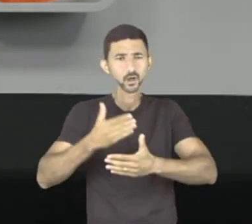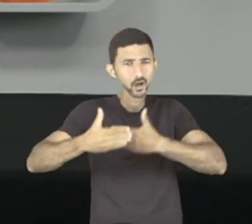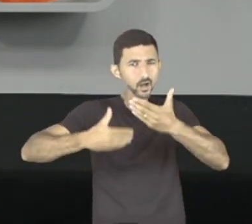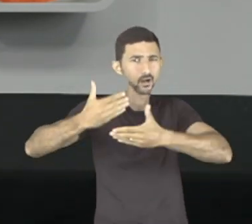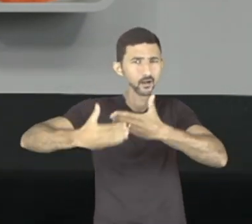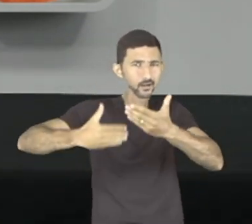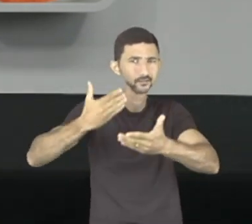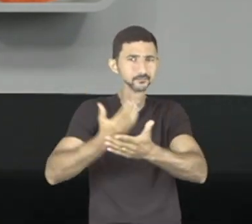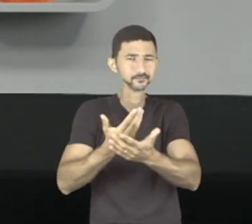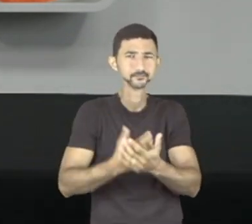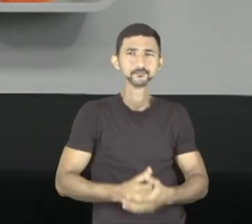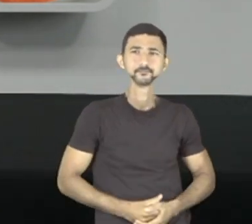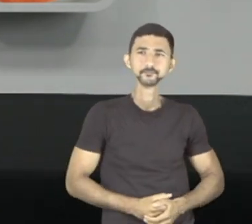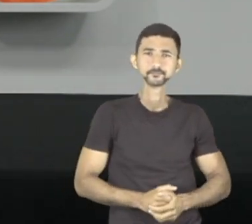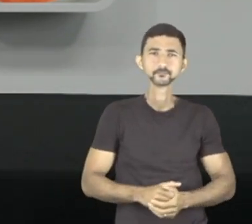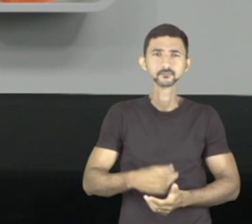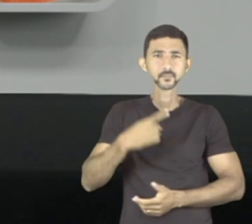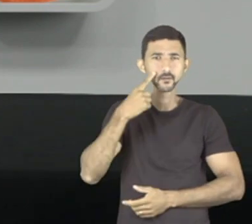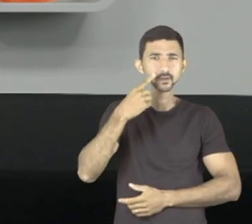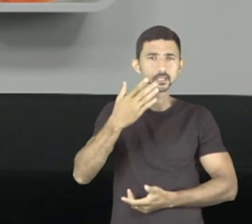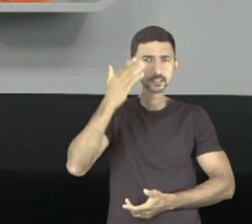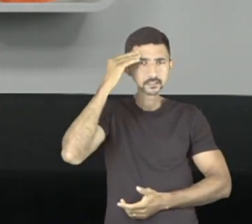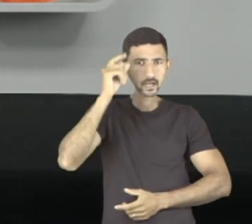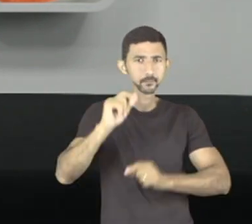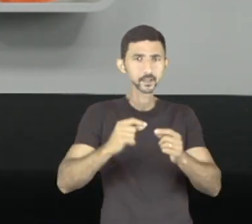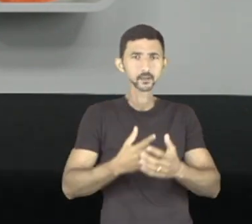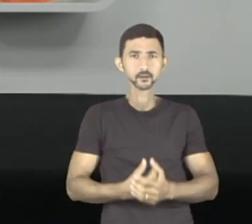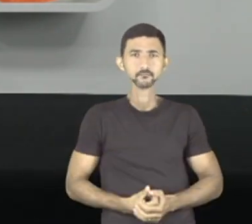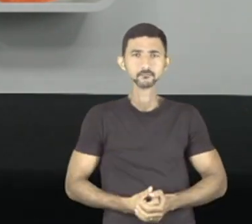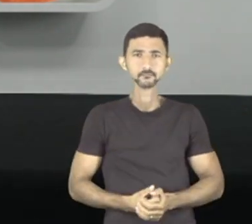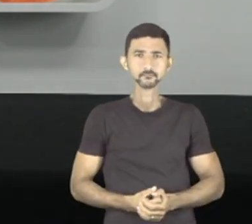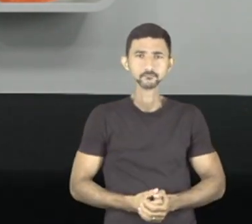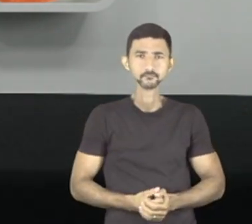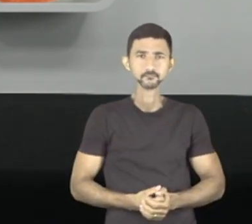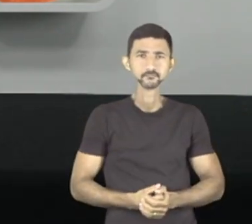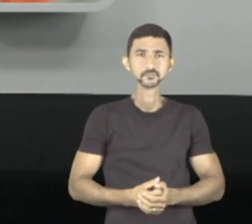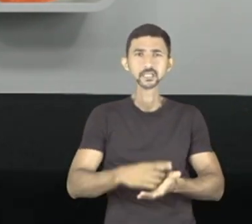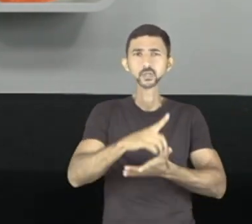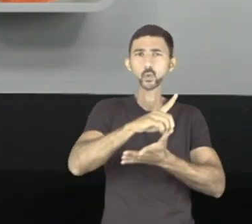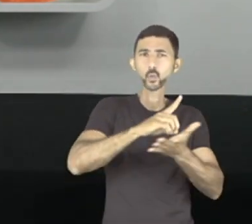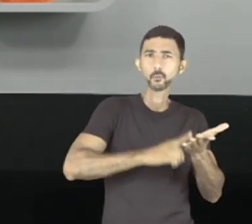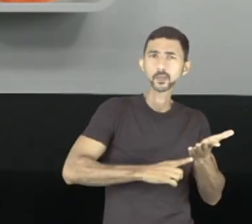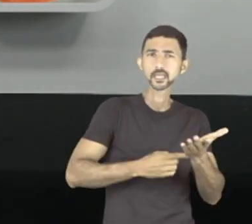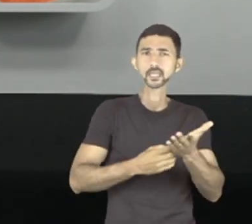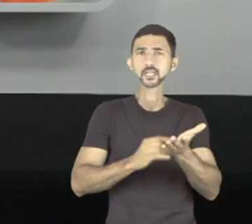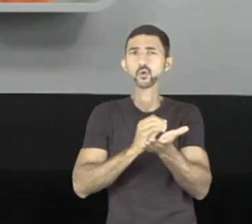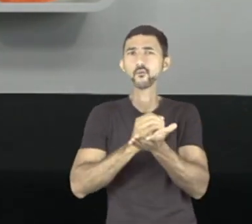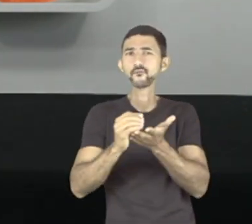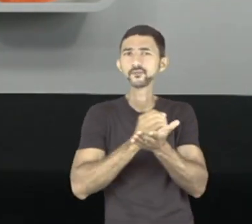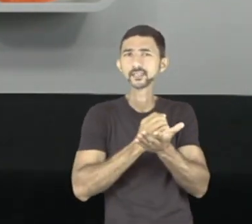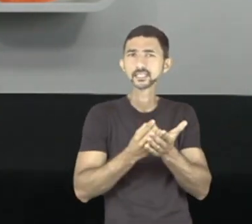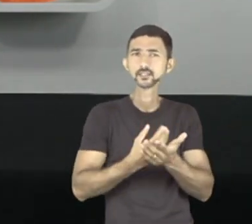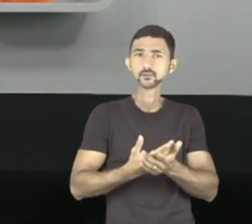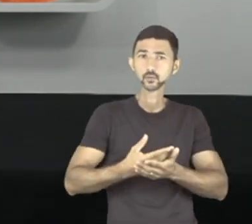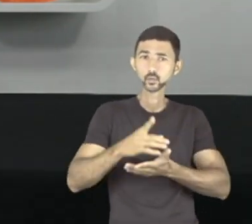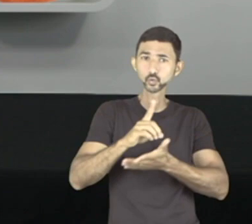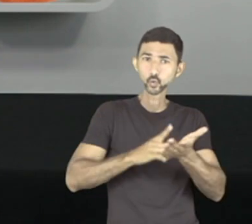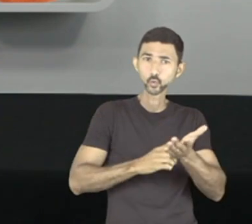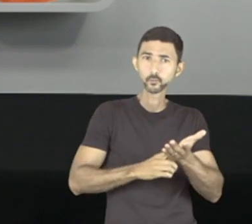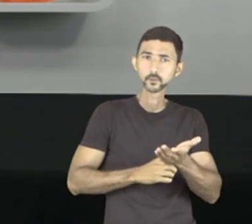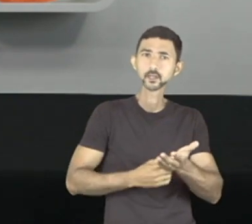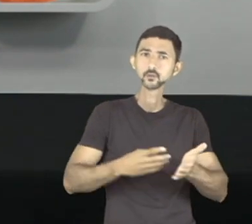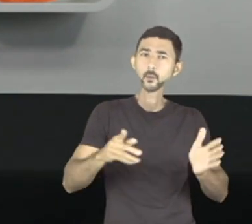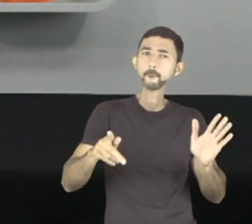para frente, vocês vão acompanhar sobre memorandos, ofícios, que são documentos específicos, né,